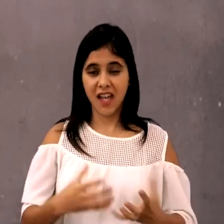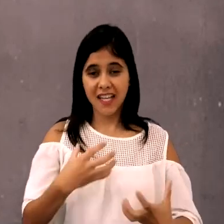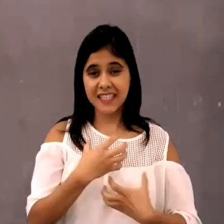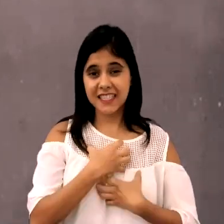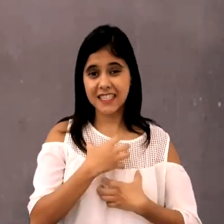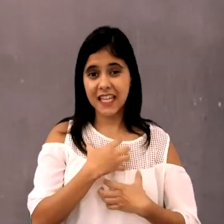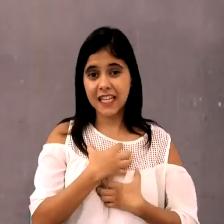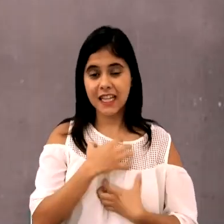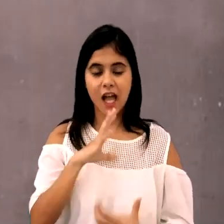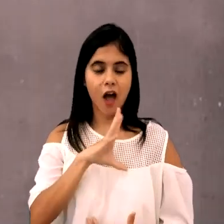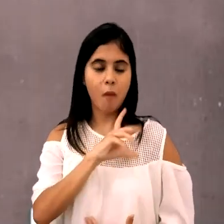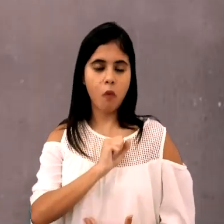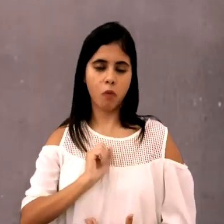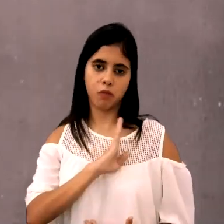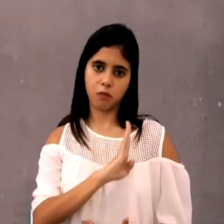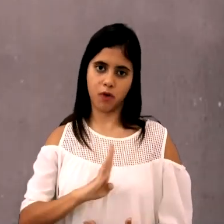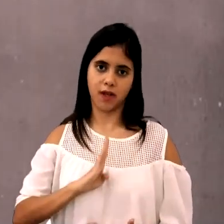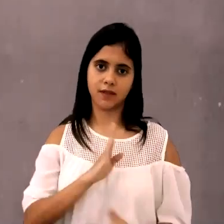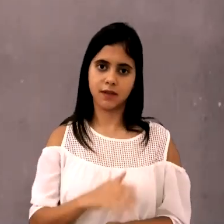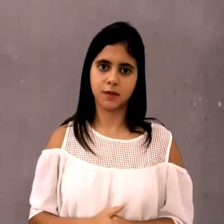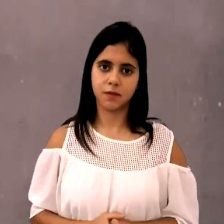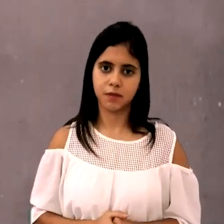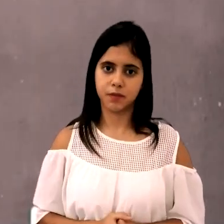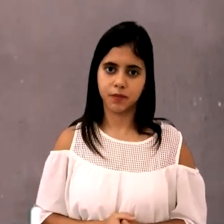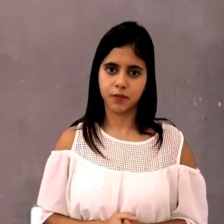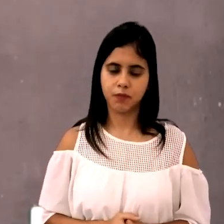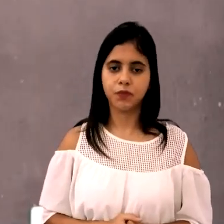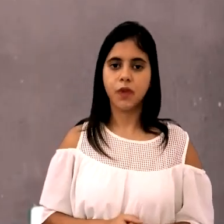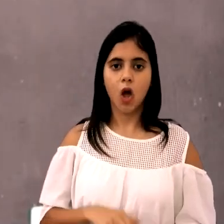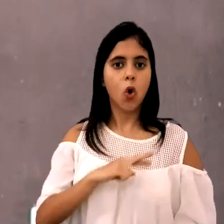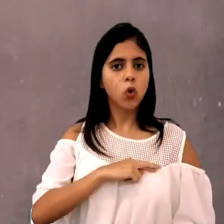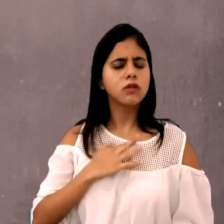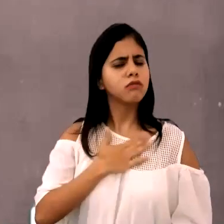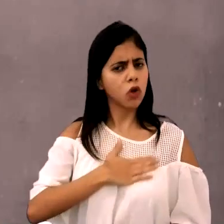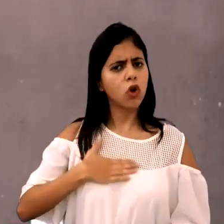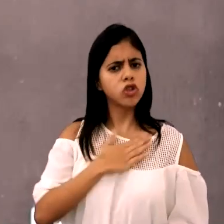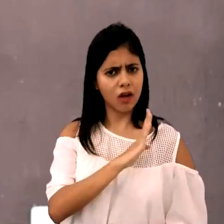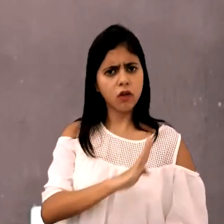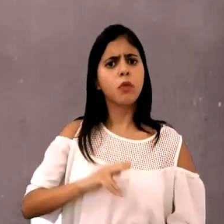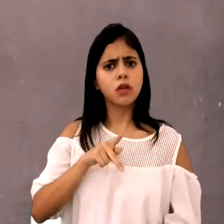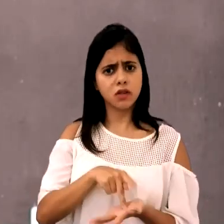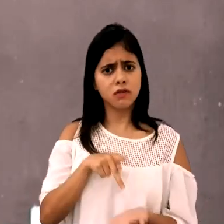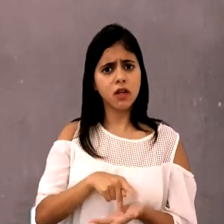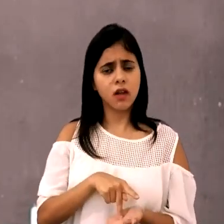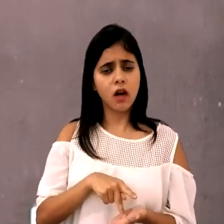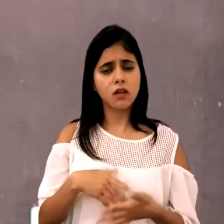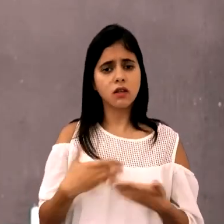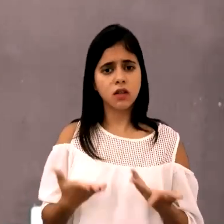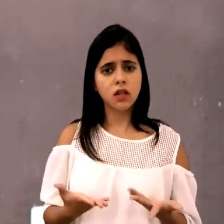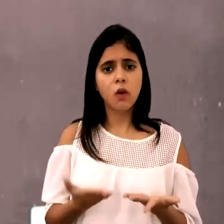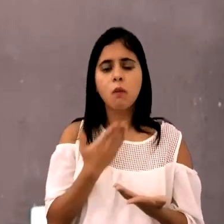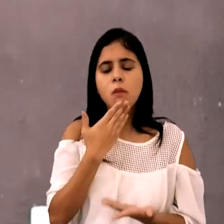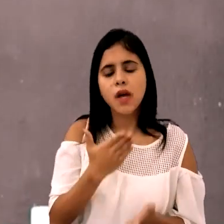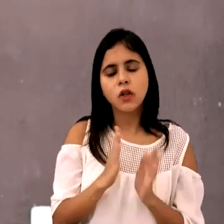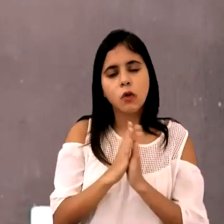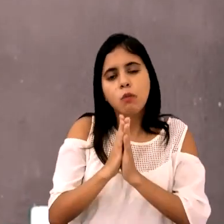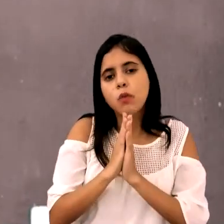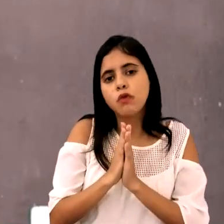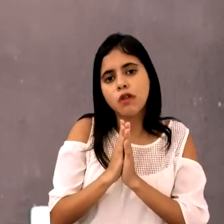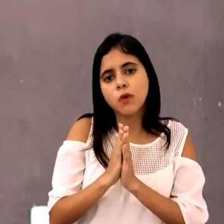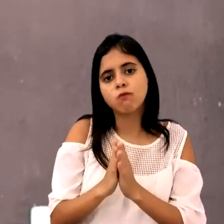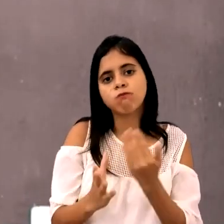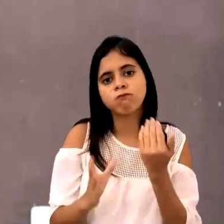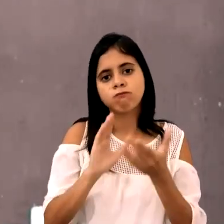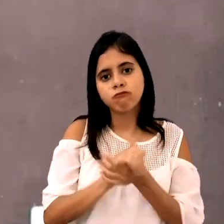mostrar aqui por Boaz. Ela gostava dele. E ela faz esse pedido dizendo, eu estou amparada